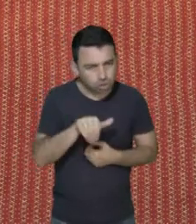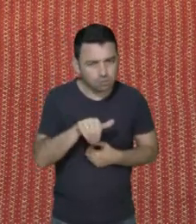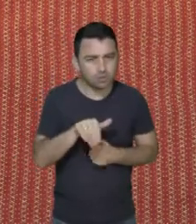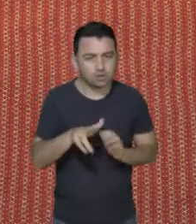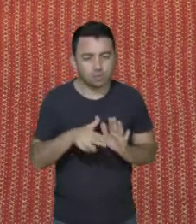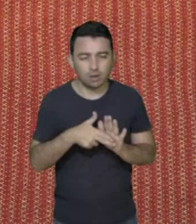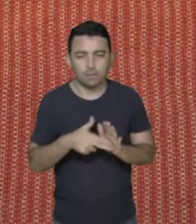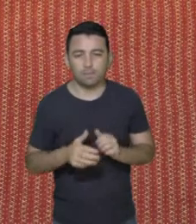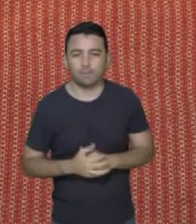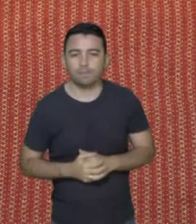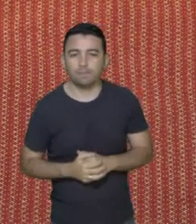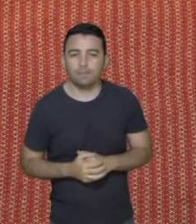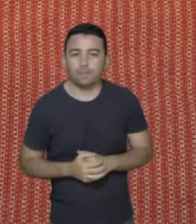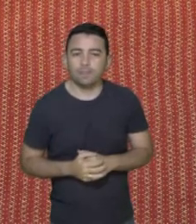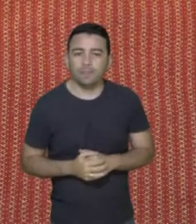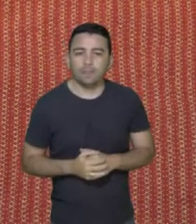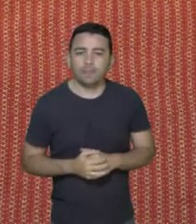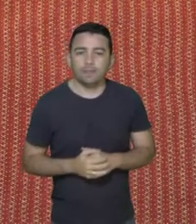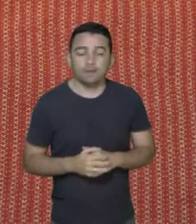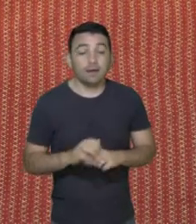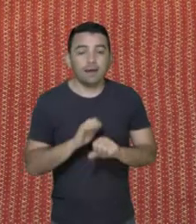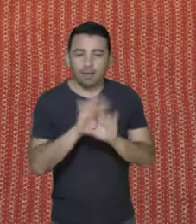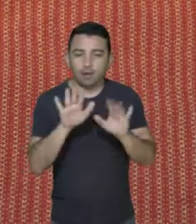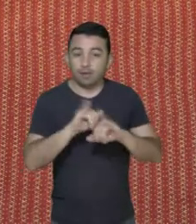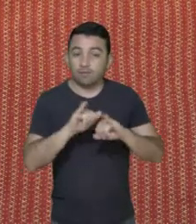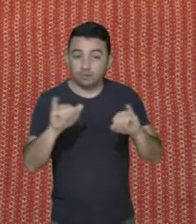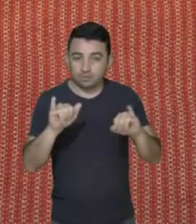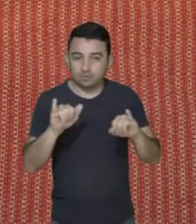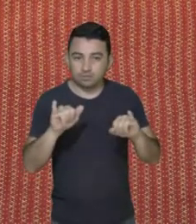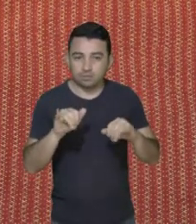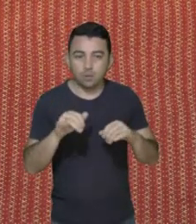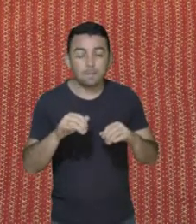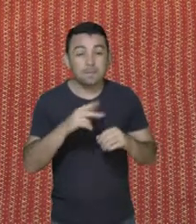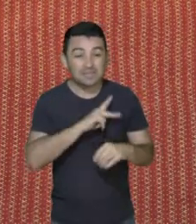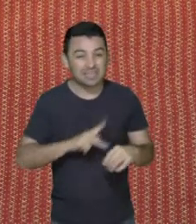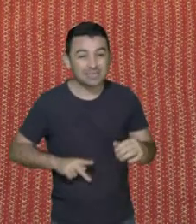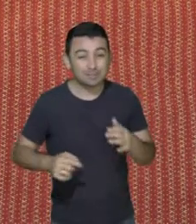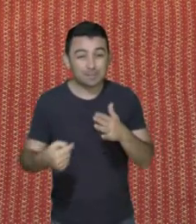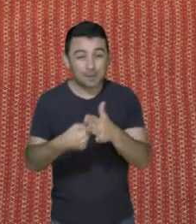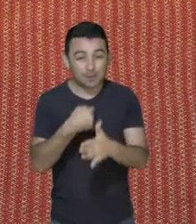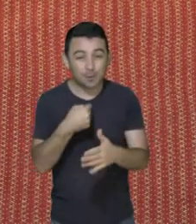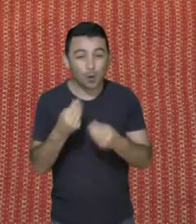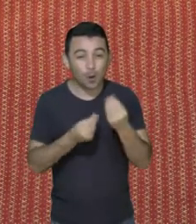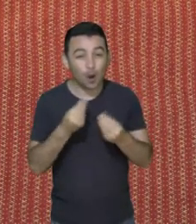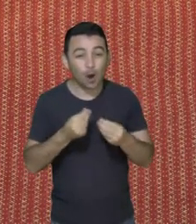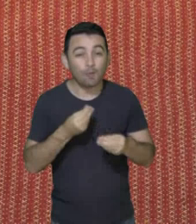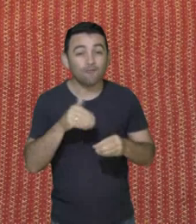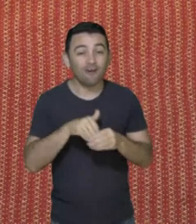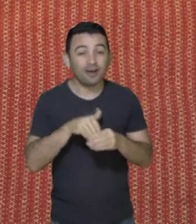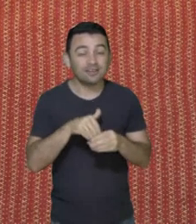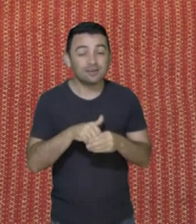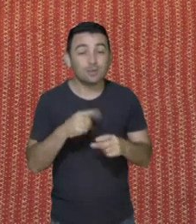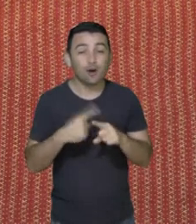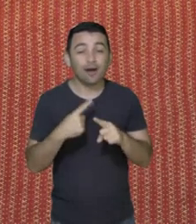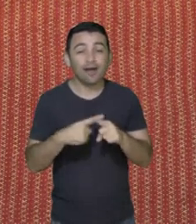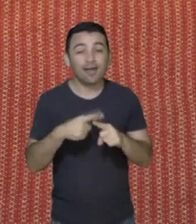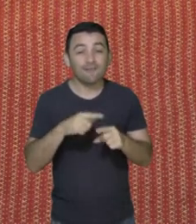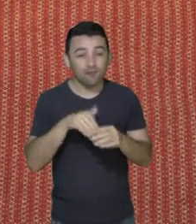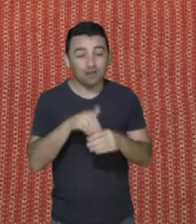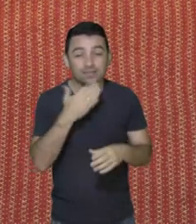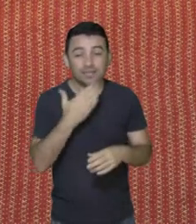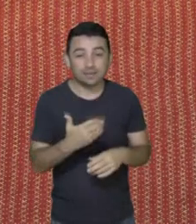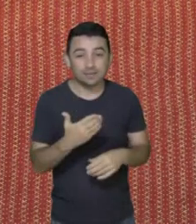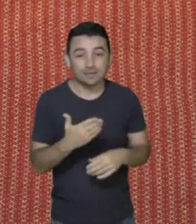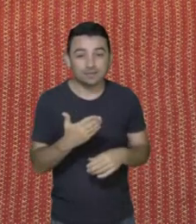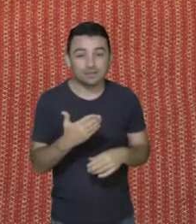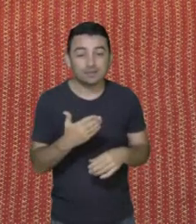dos colegas, para resumir, o presidente me perguntou ali agora como é que fica a votação, porque nós estamos votando esse requerimento